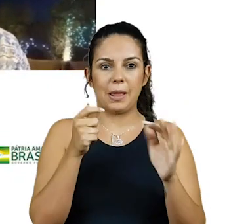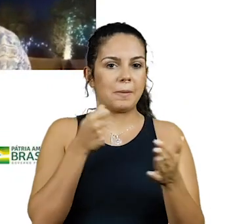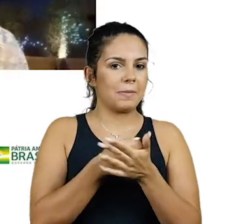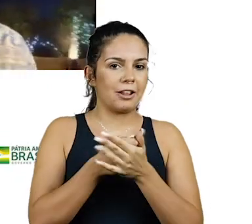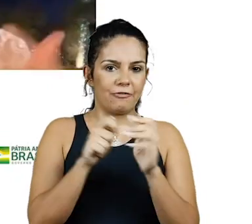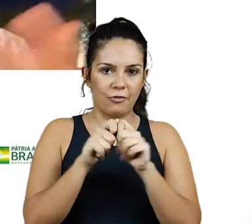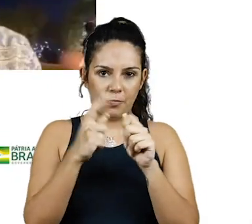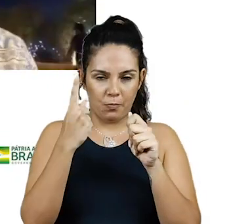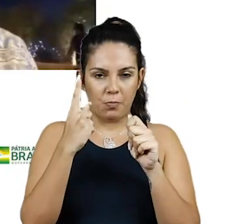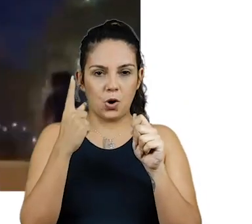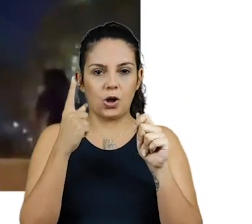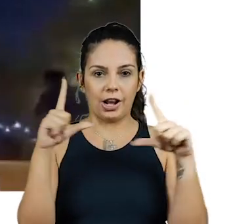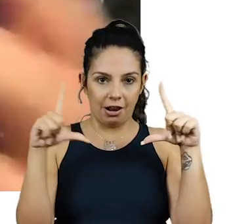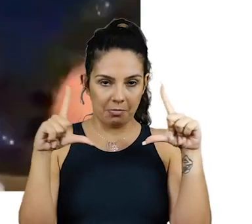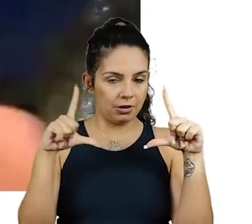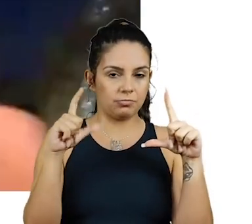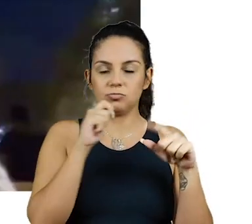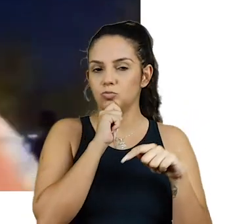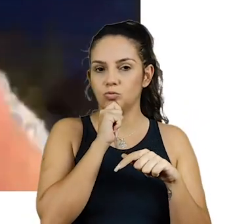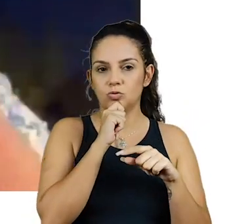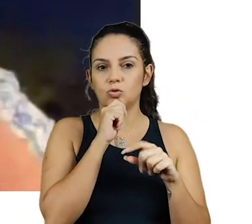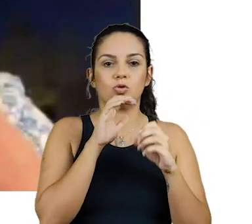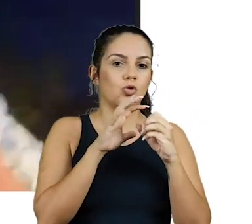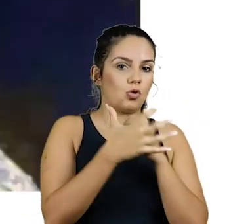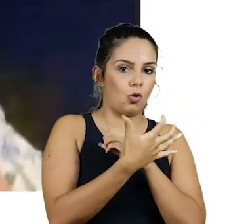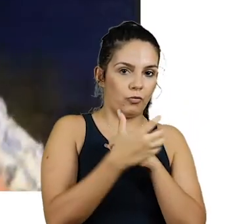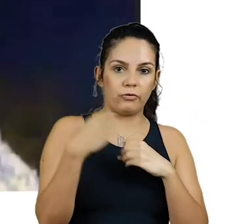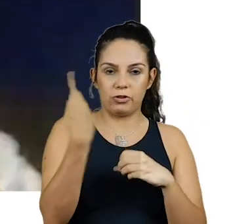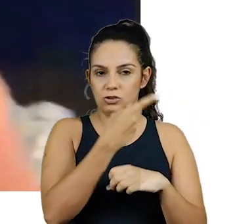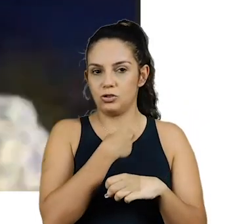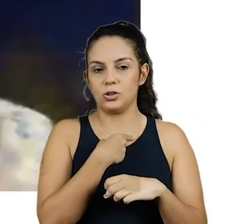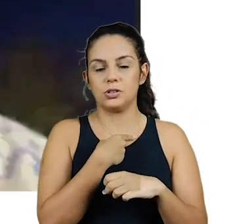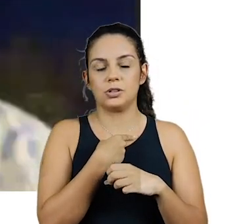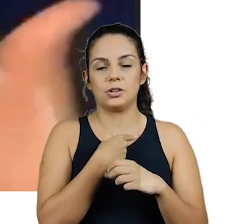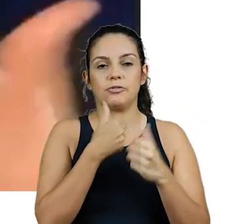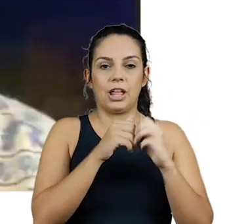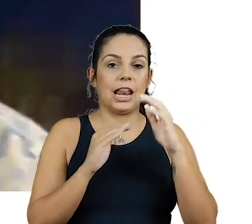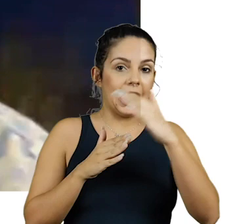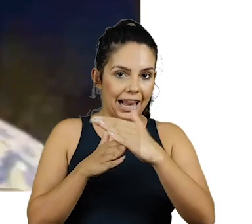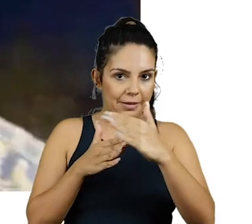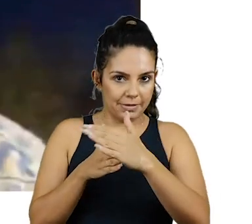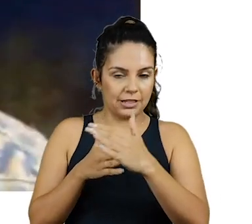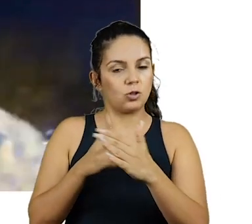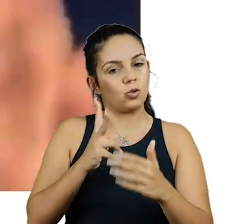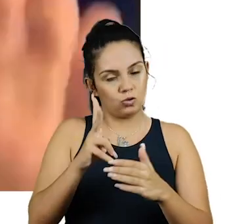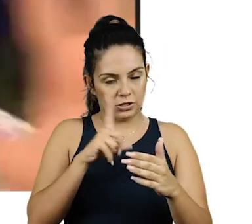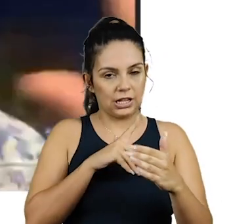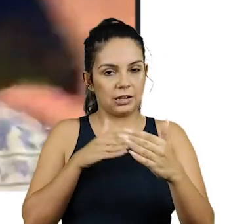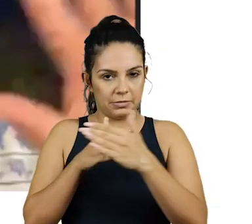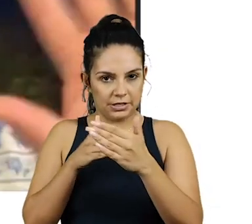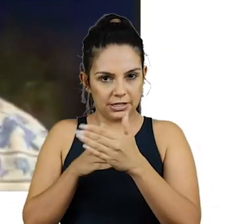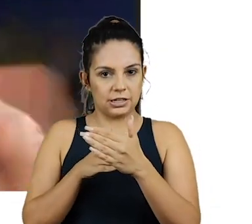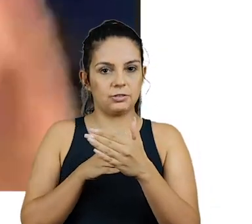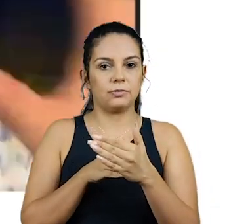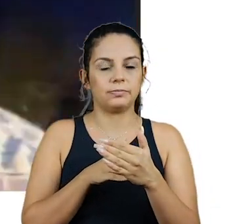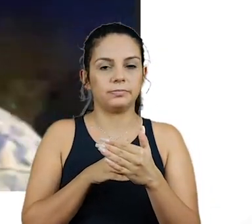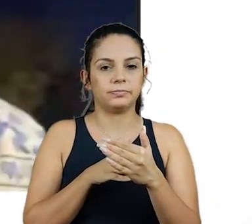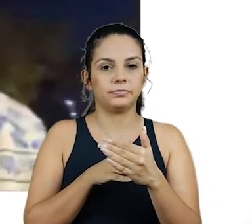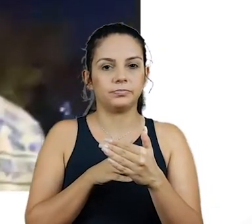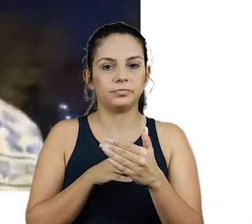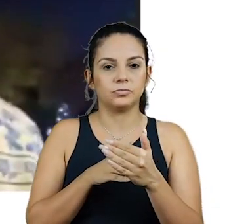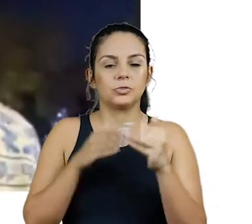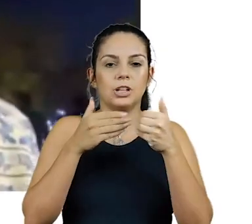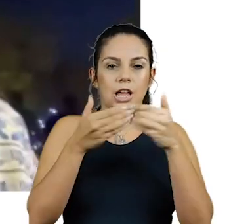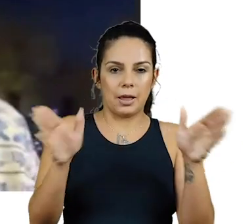para fazer um programa, até porque com Covid, com tudo, a gente tinha várias limitações, continua tendo, a gente está gravando aqui em lugares